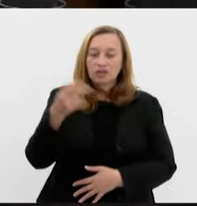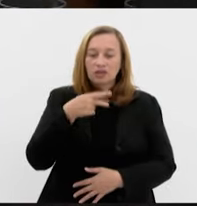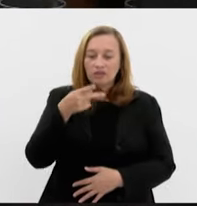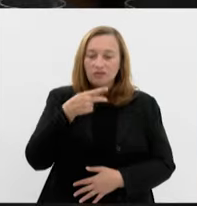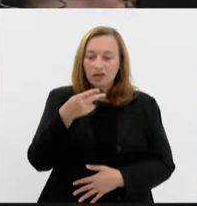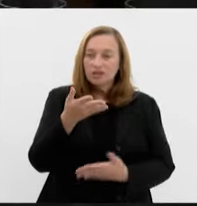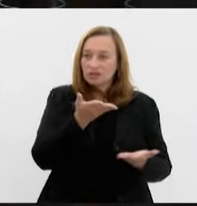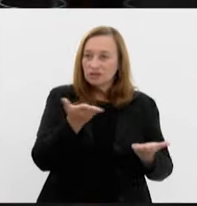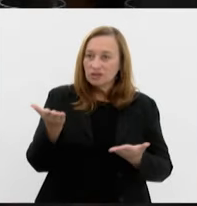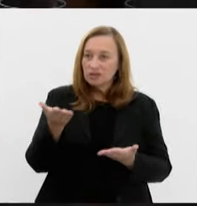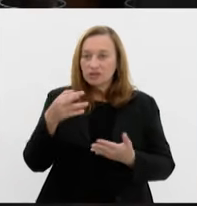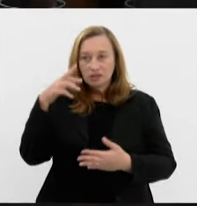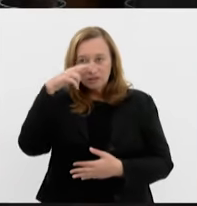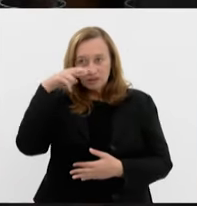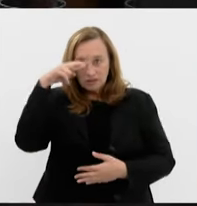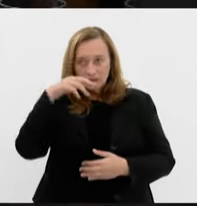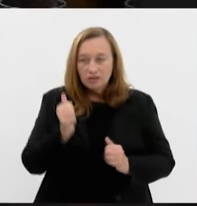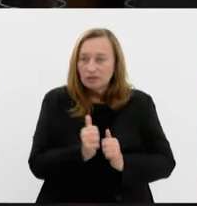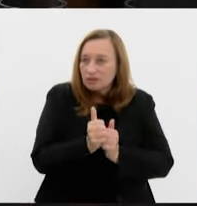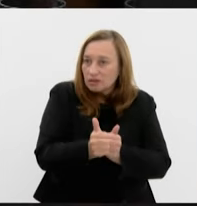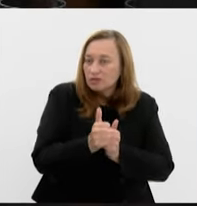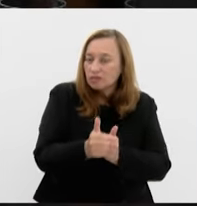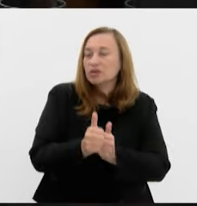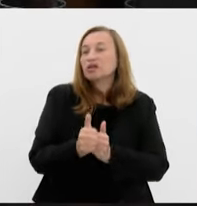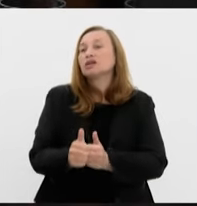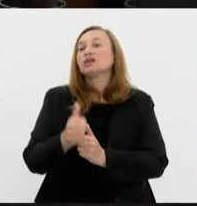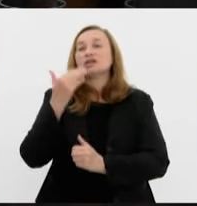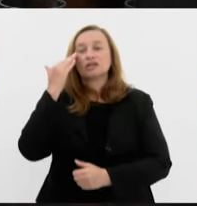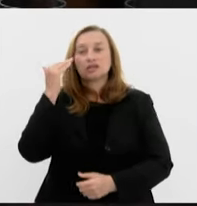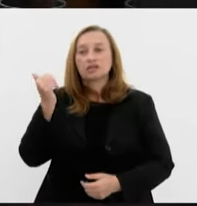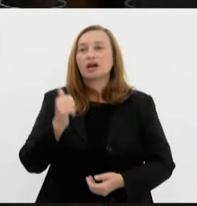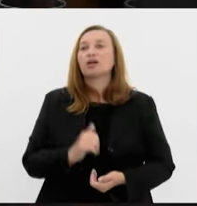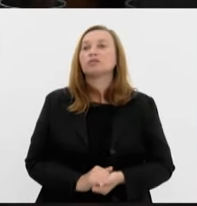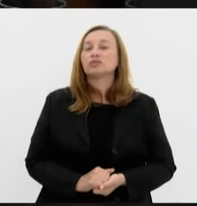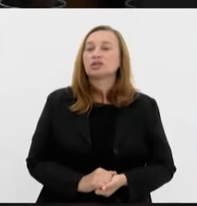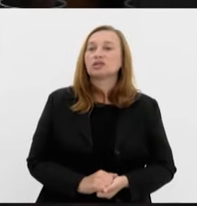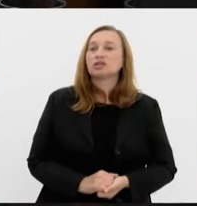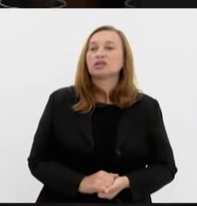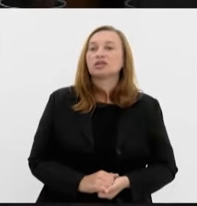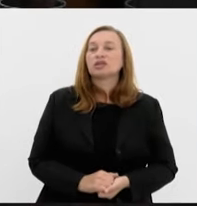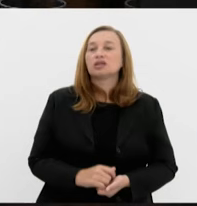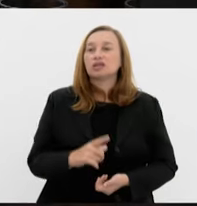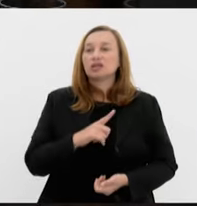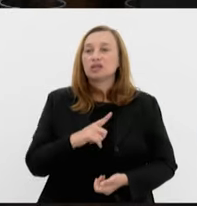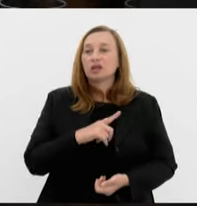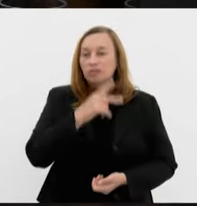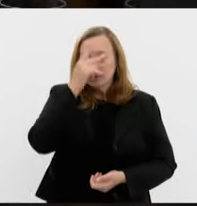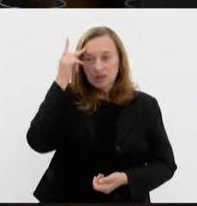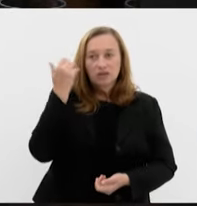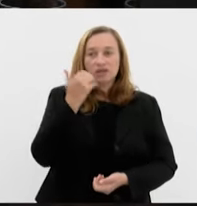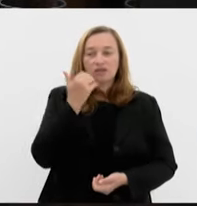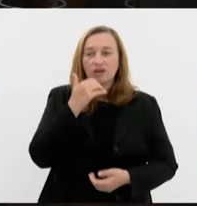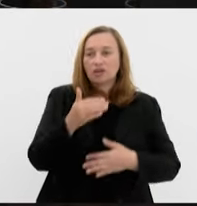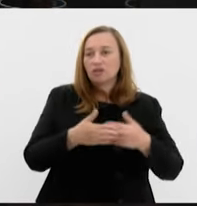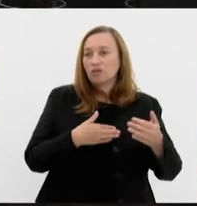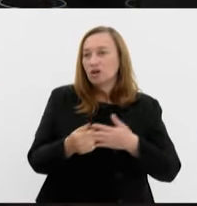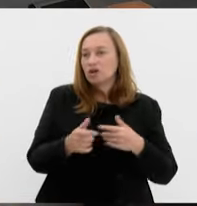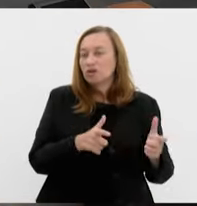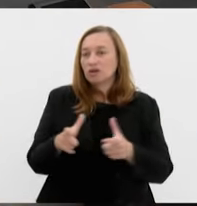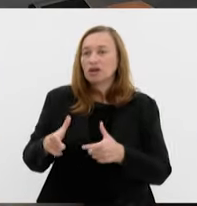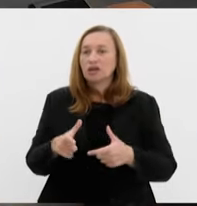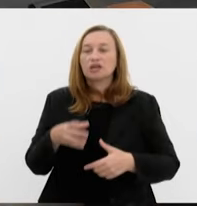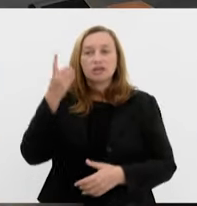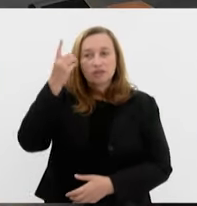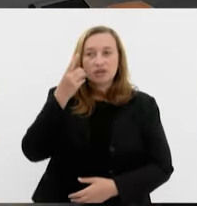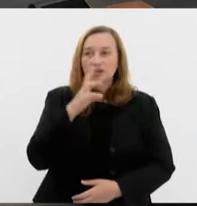acompanham que fiscalizam porque a gente sabe que gente mau caráter tem em todo lugar Deputado Rodrigo amor